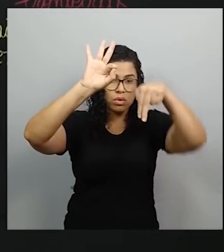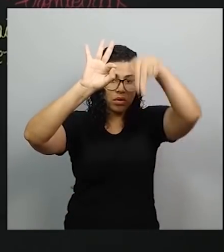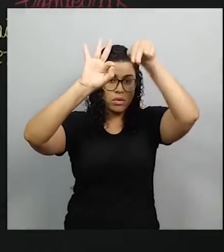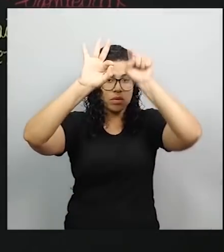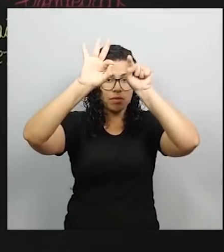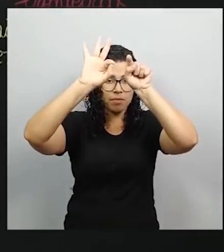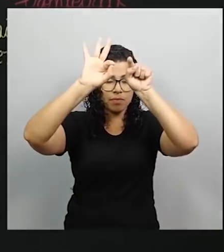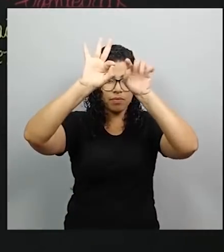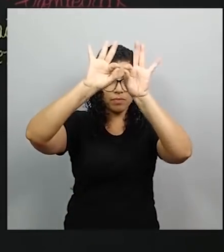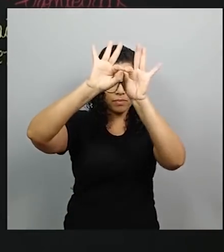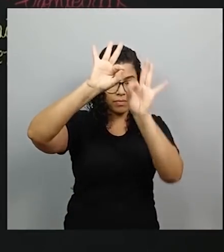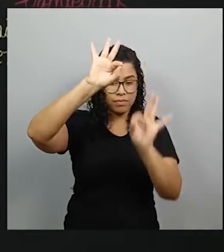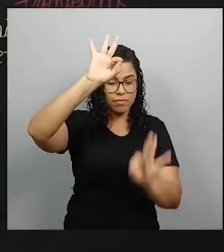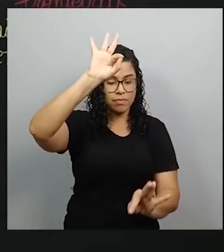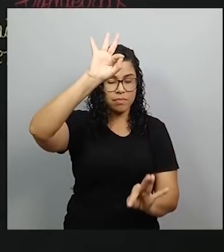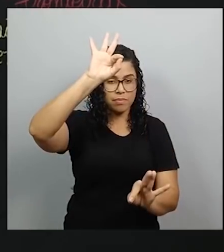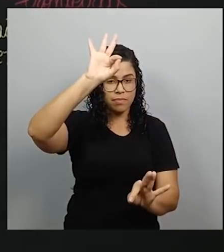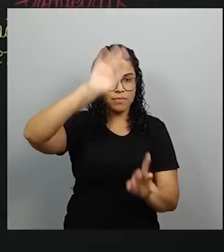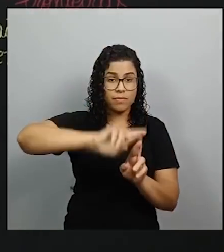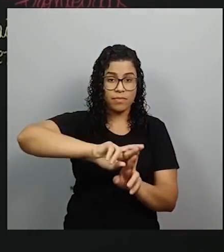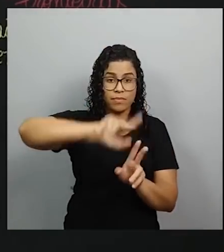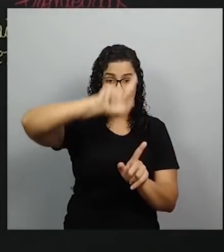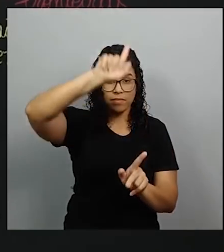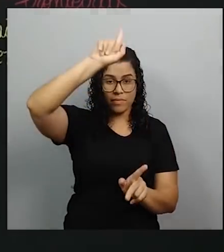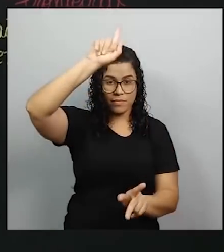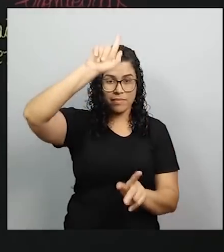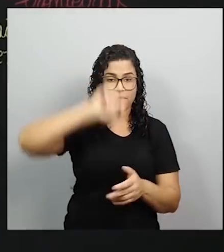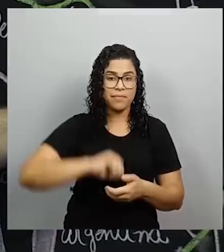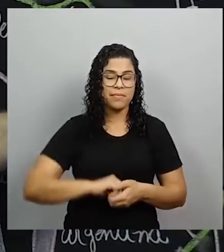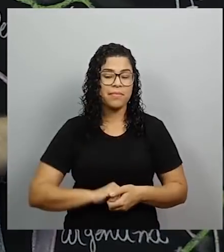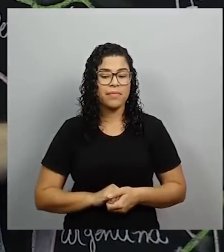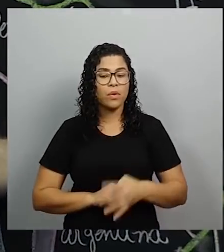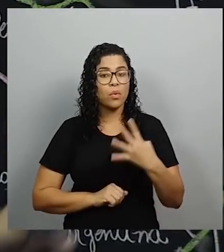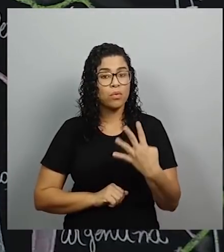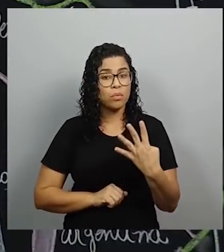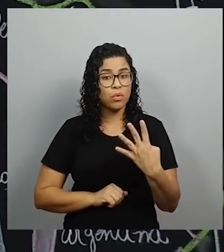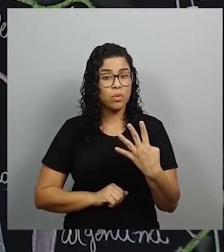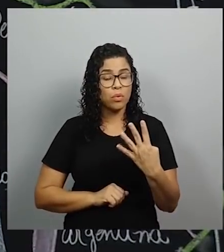linha reta. Percebo então, 4.394